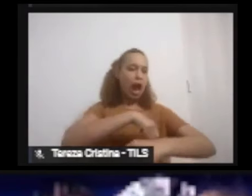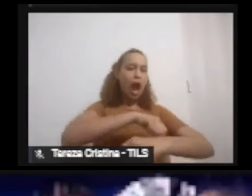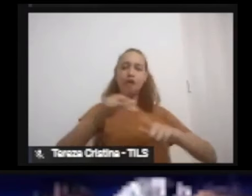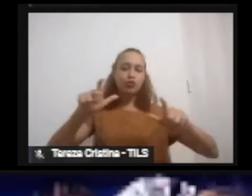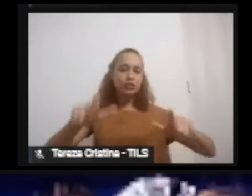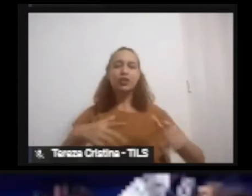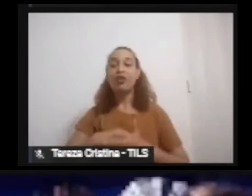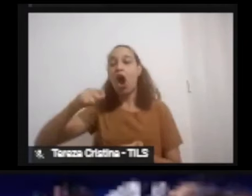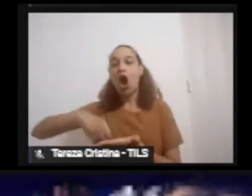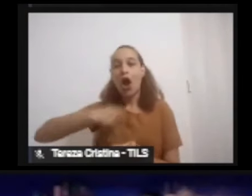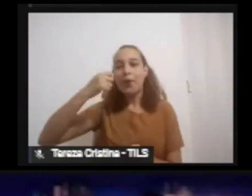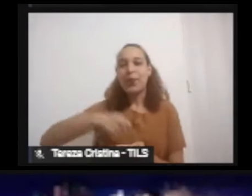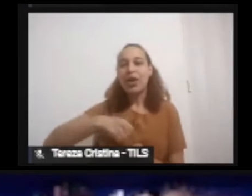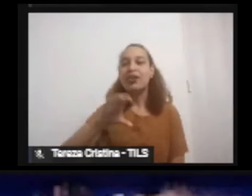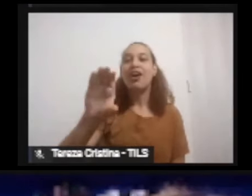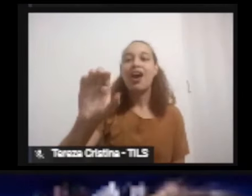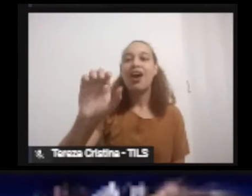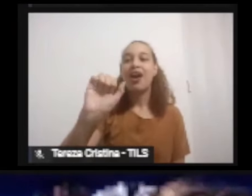pegando coisa ali,